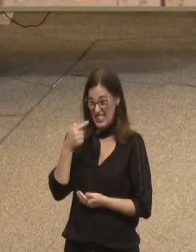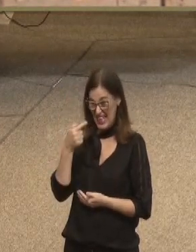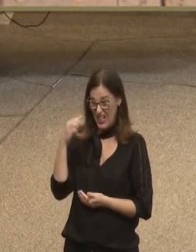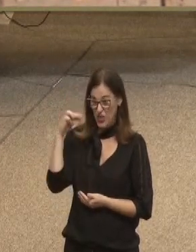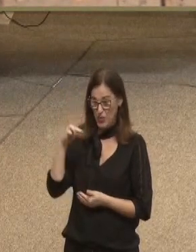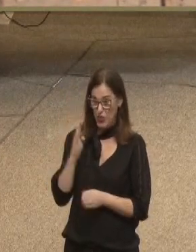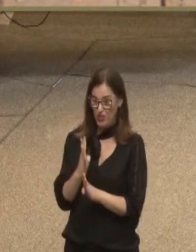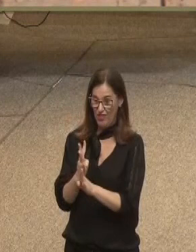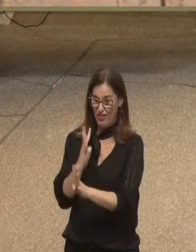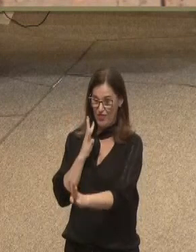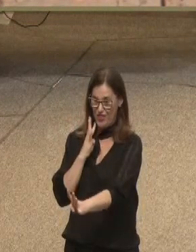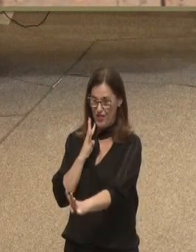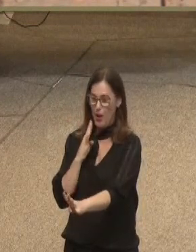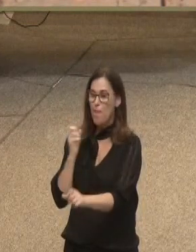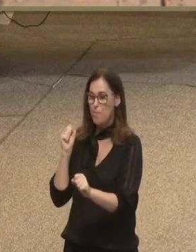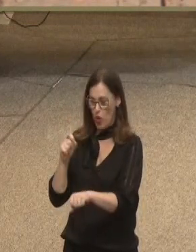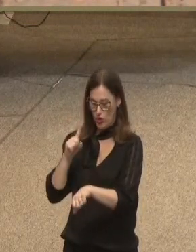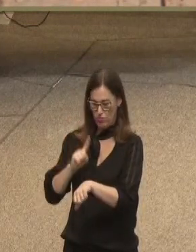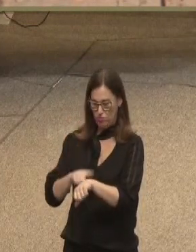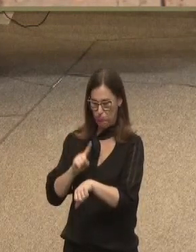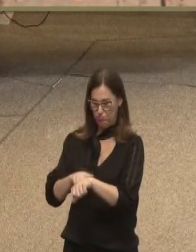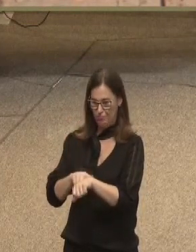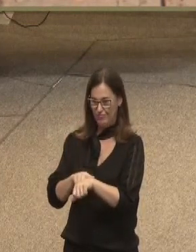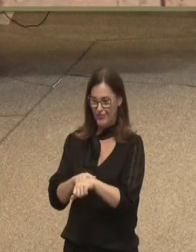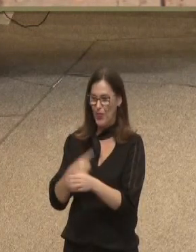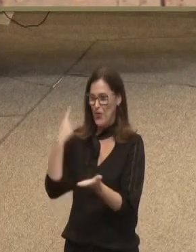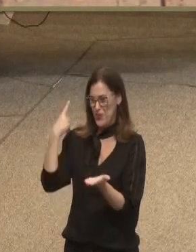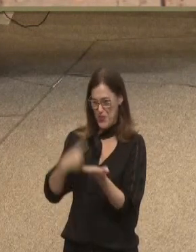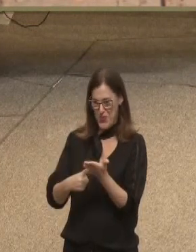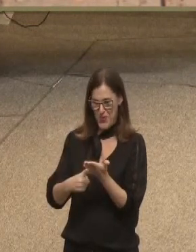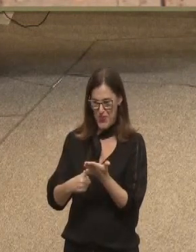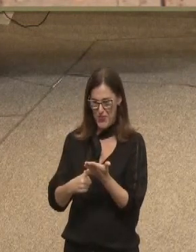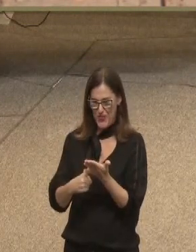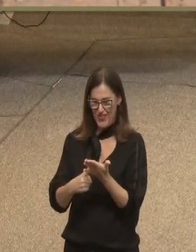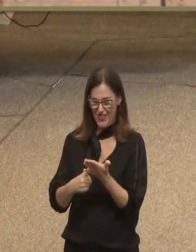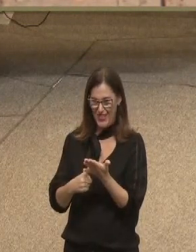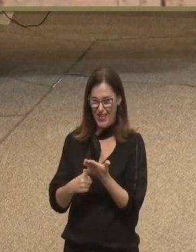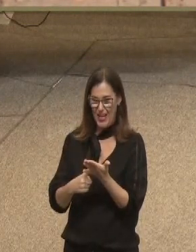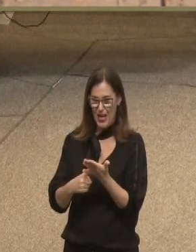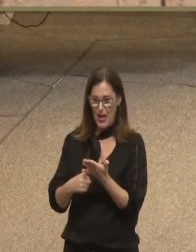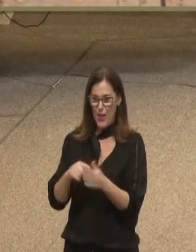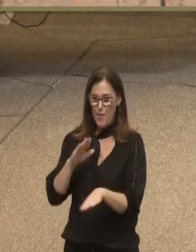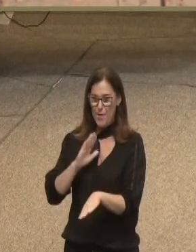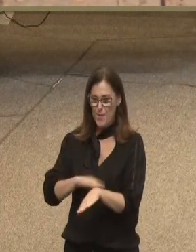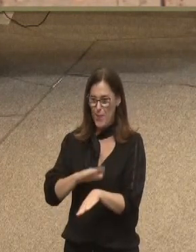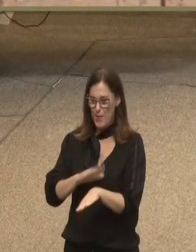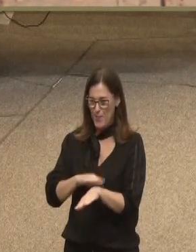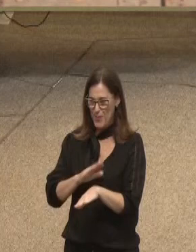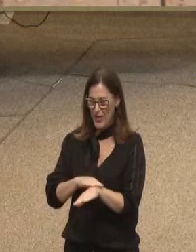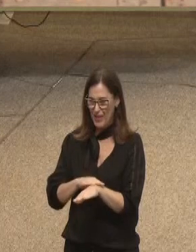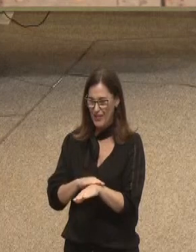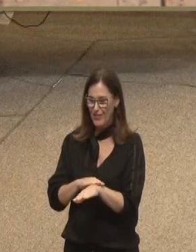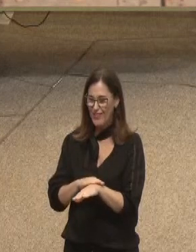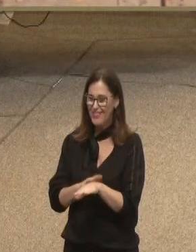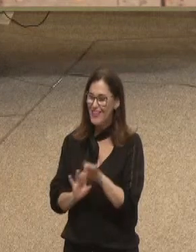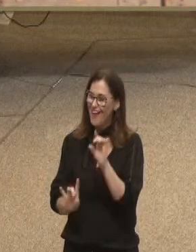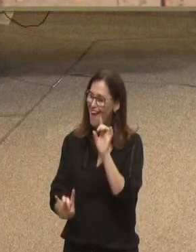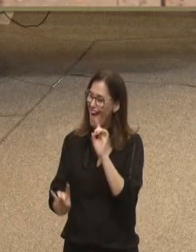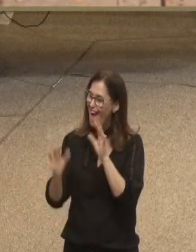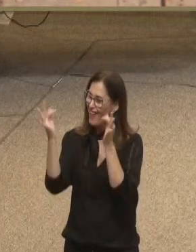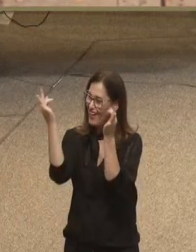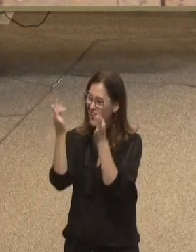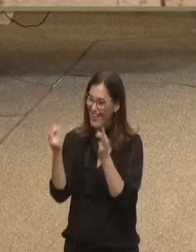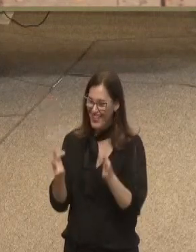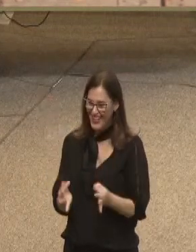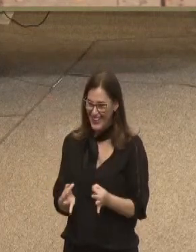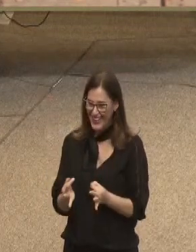na fila, pode marcar. Esse é o nosso compromisso. Tem sido um momento de muita alegria, de muita comunhão